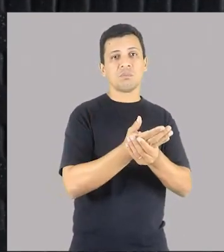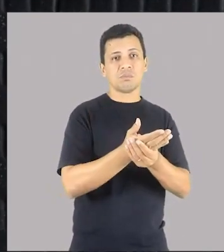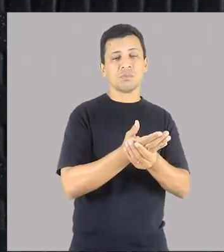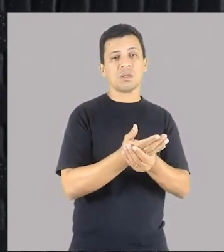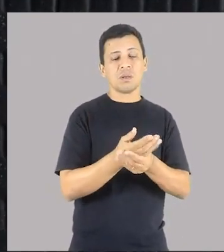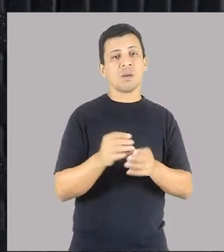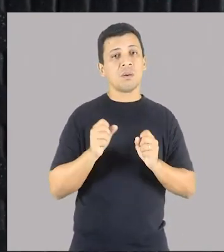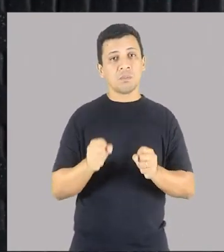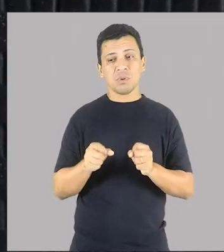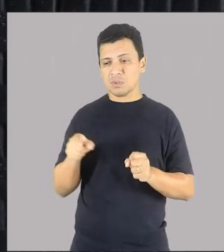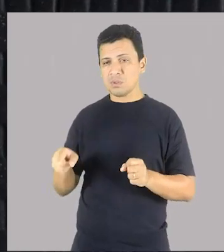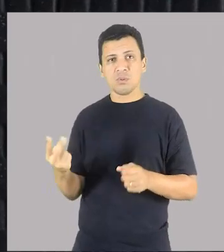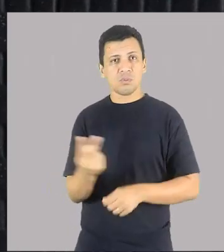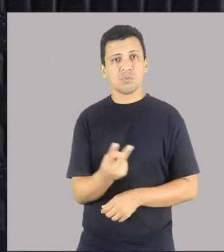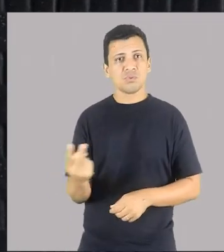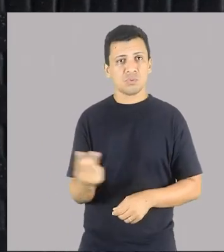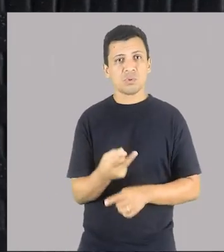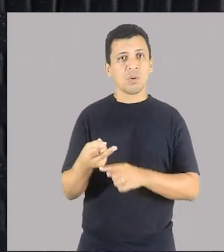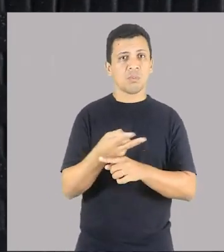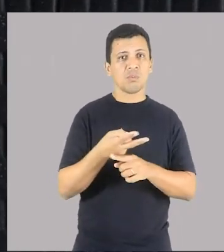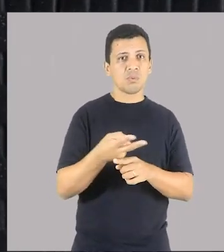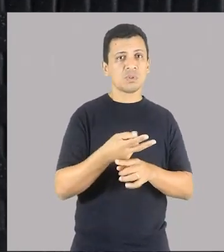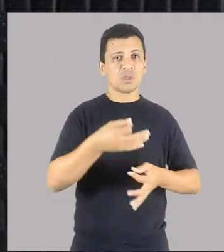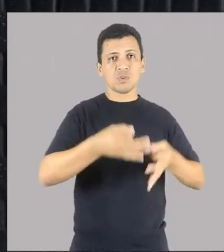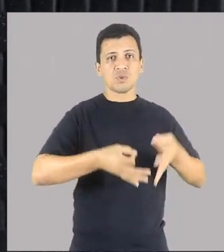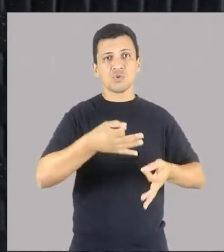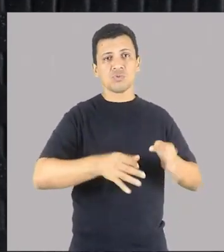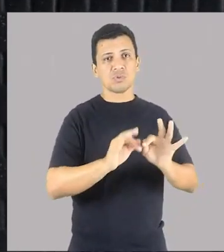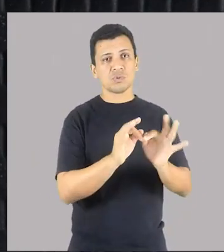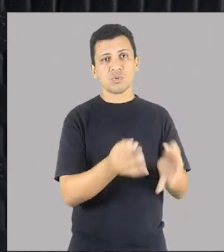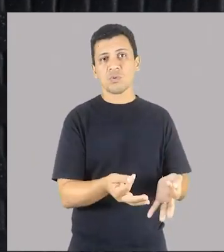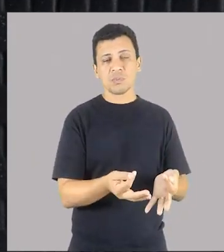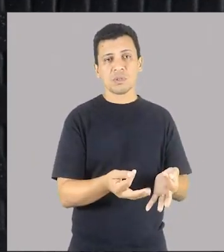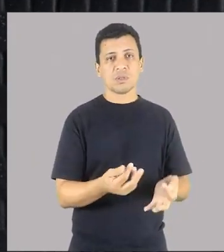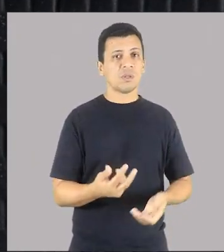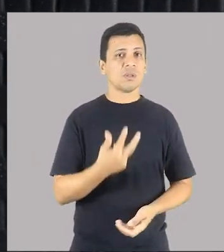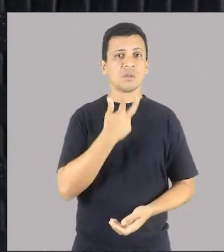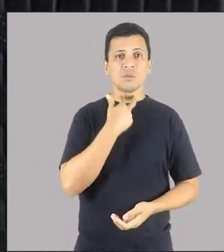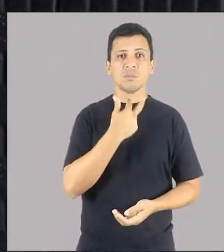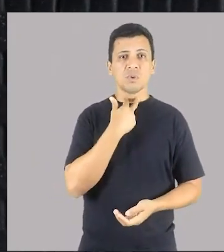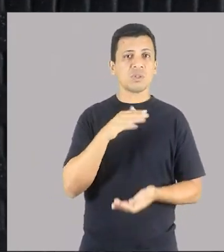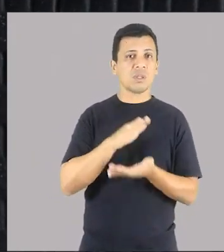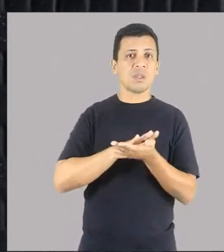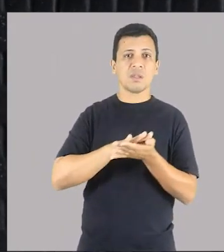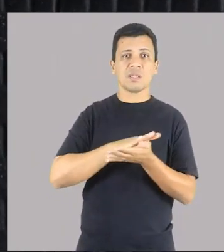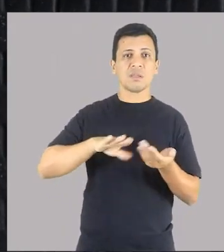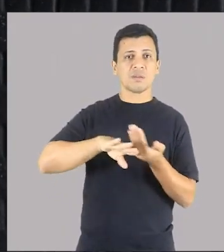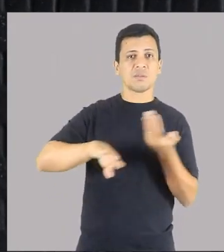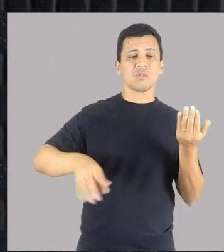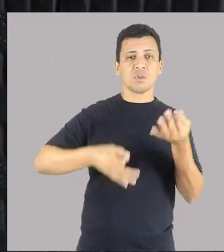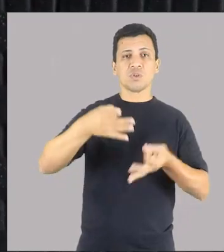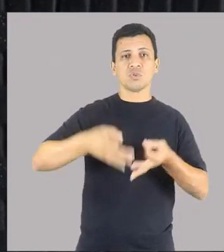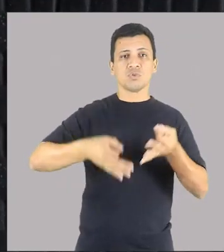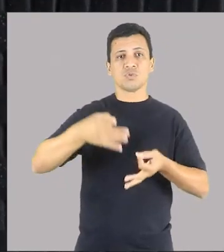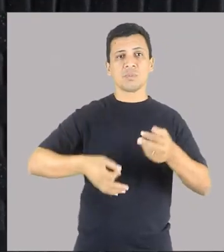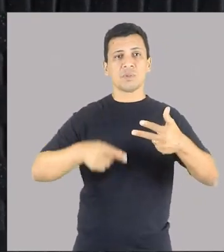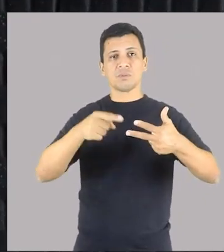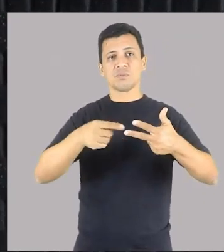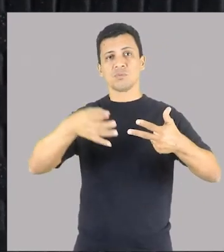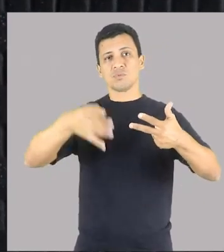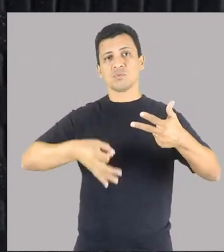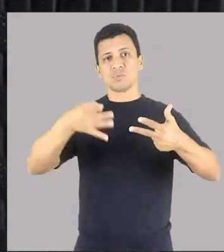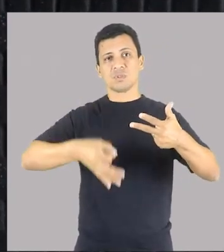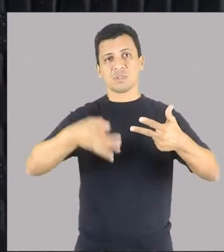pode imediatamente buscar a justiça comum, porque nada pode ser afastado do julgamento do judiciário. O nome